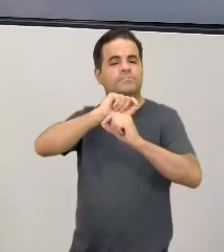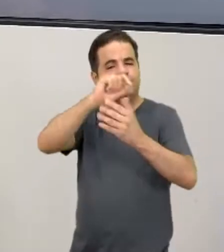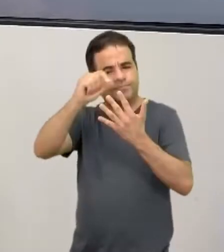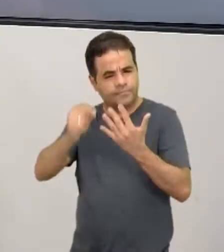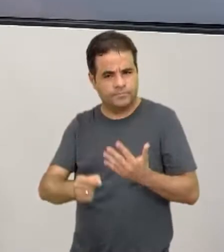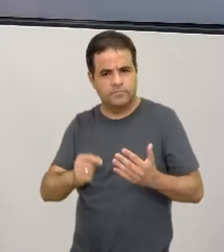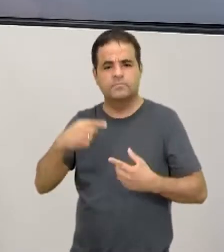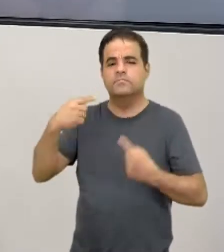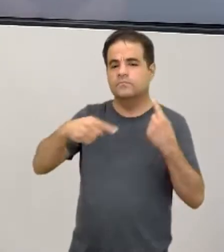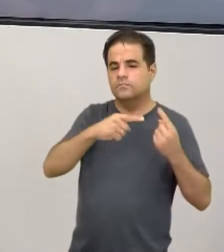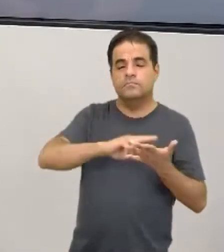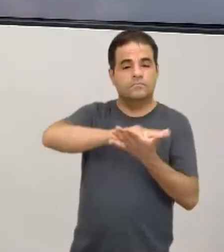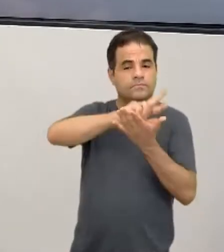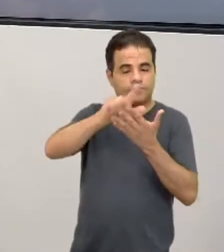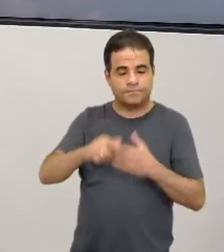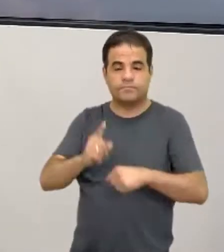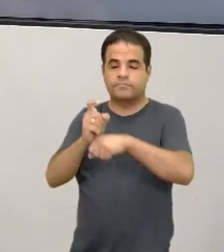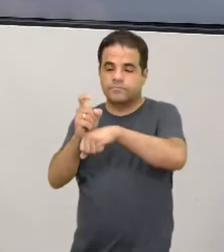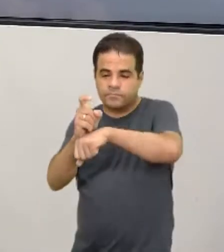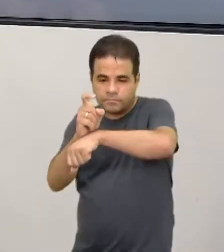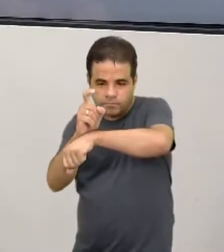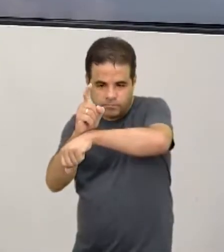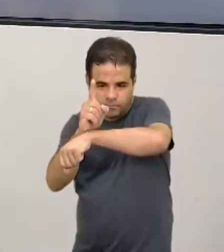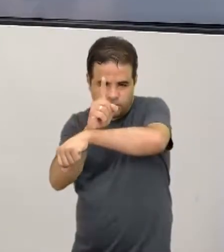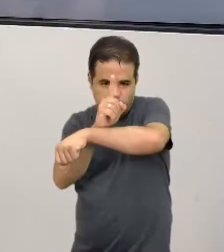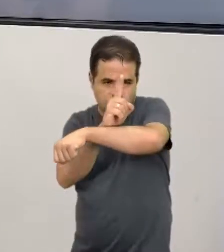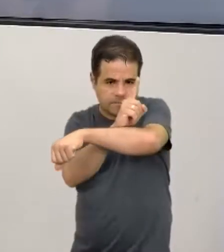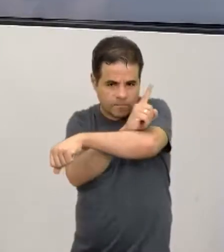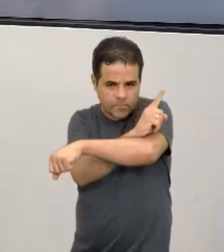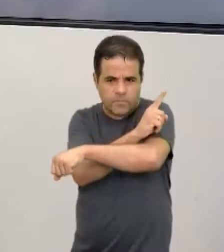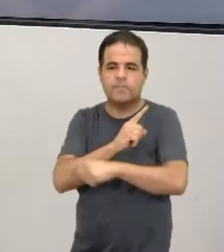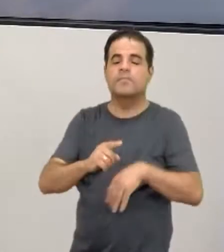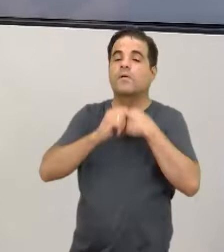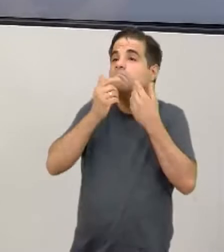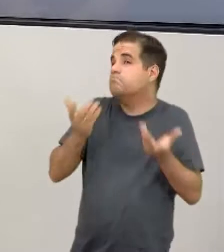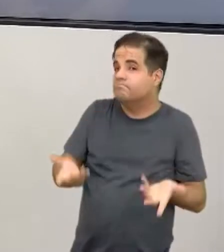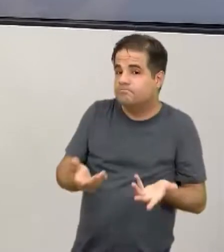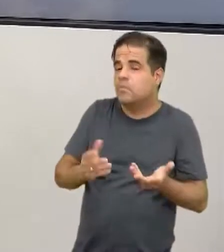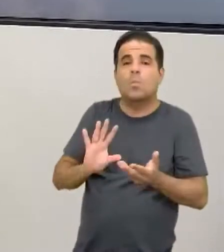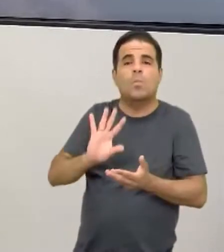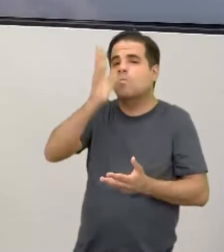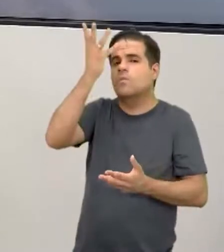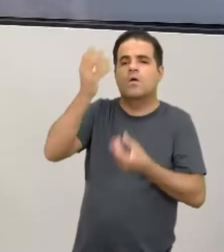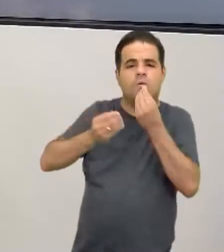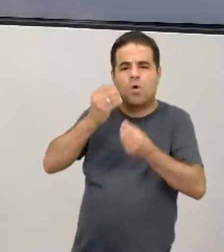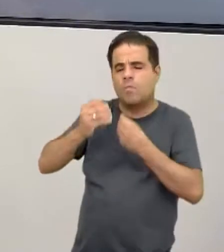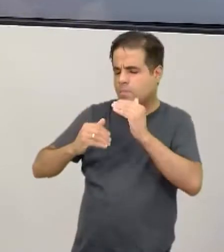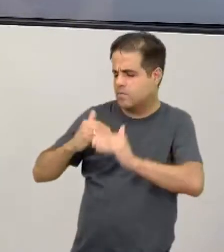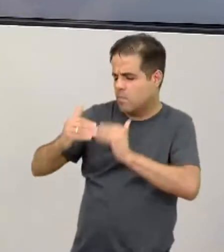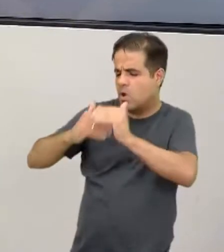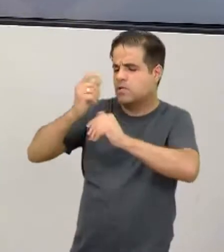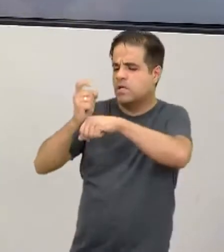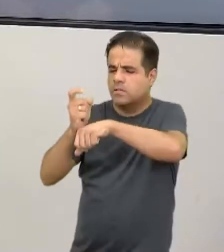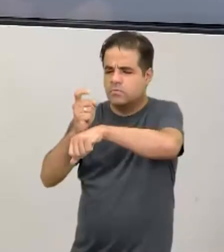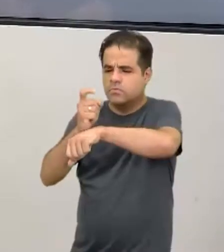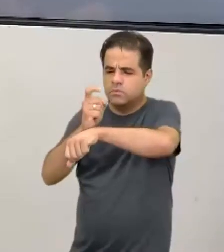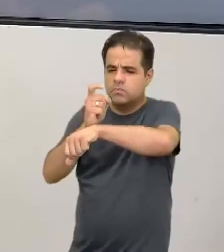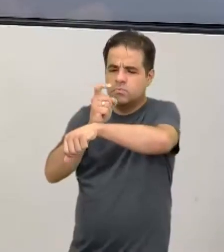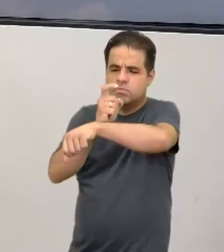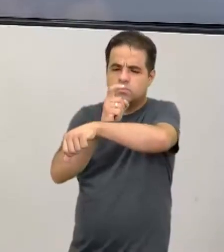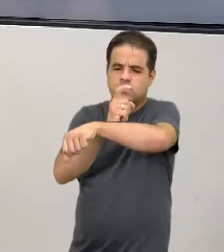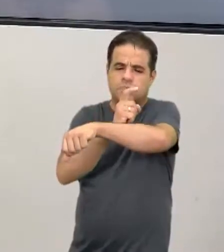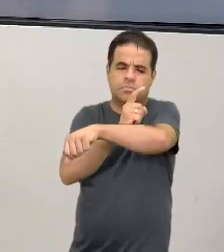das características da evolução humana, ou que fizeram então que acontecesse esse processo, e hoje a gente